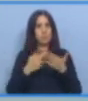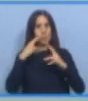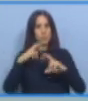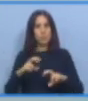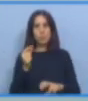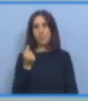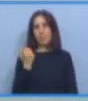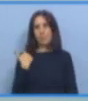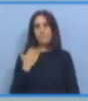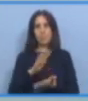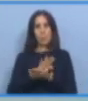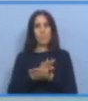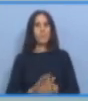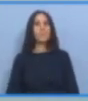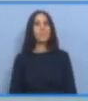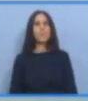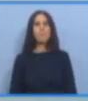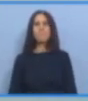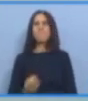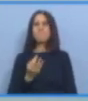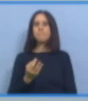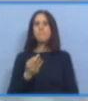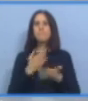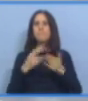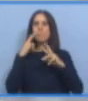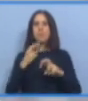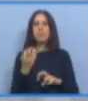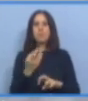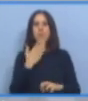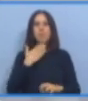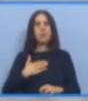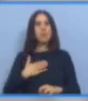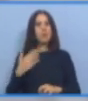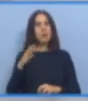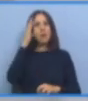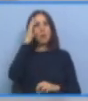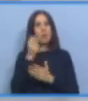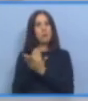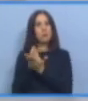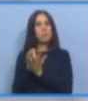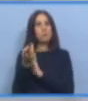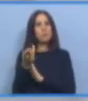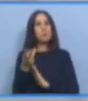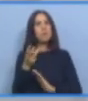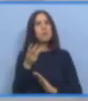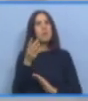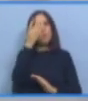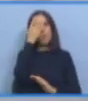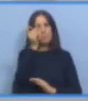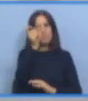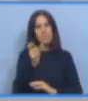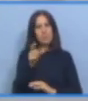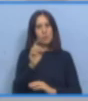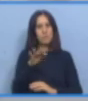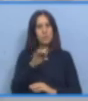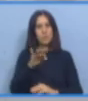que recentemente publicamos. Este estudo, de facto, remete para esse conjunto de mitos. Eles existem porquê, na sua opinião, Francisco Ferreira, na